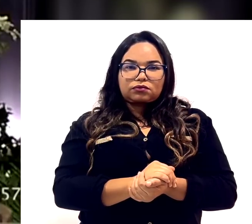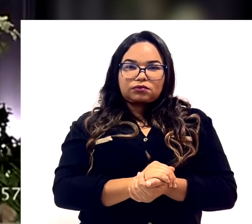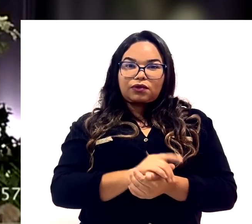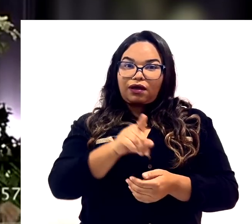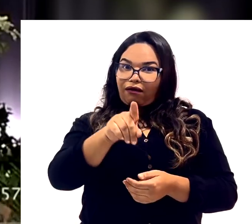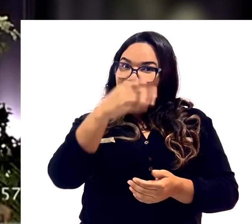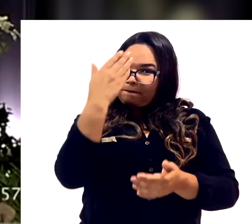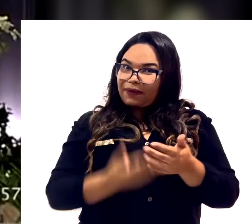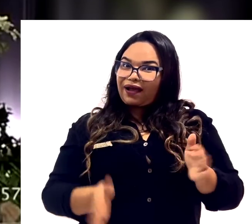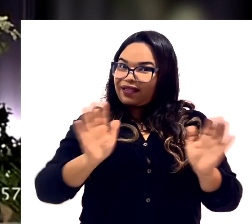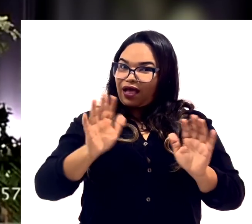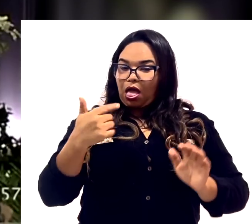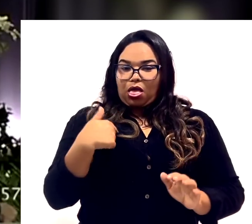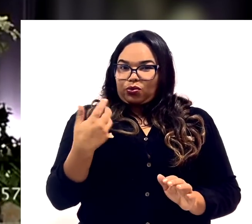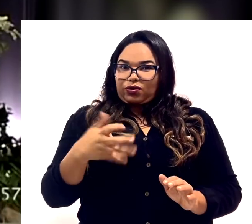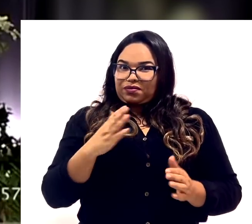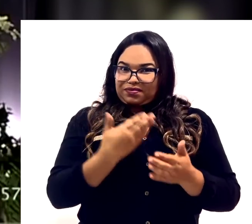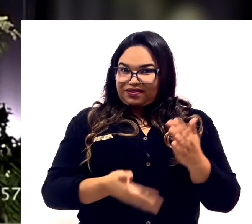fosse você.